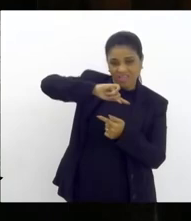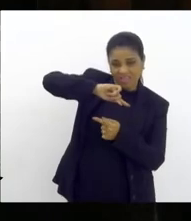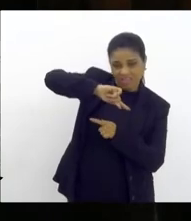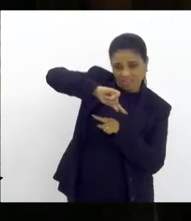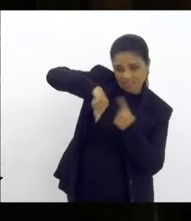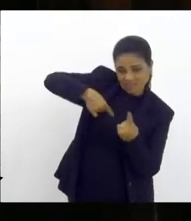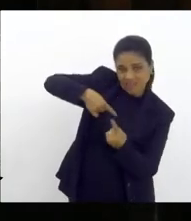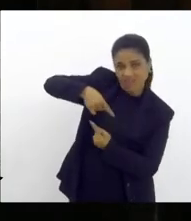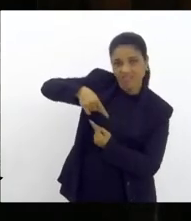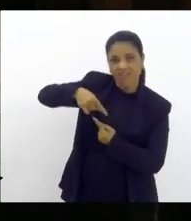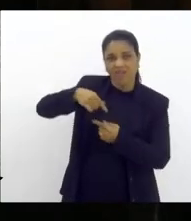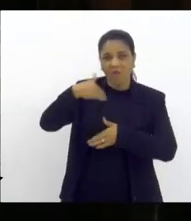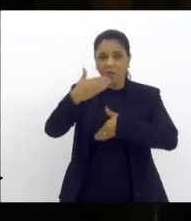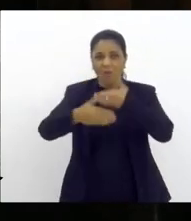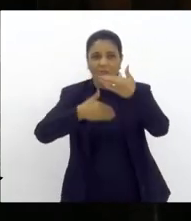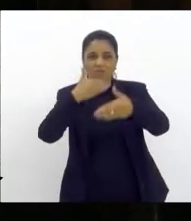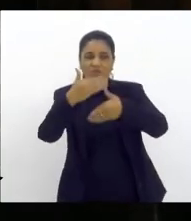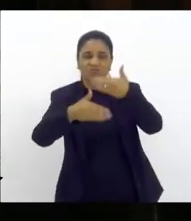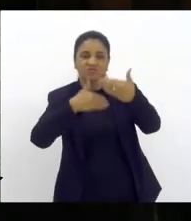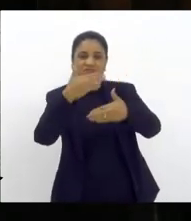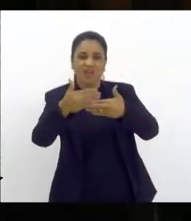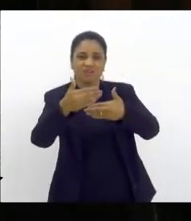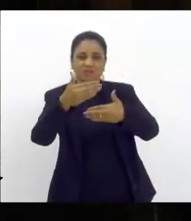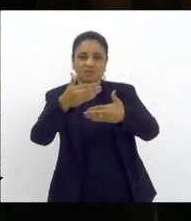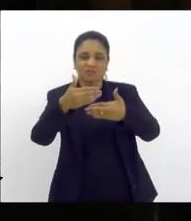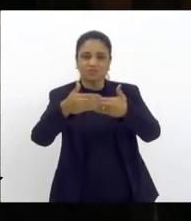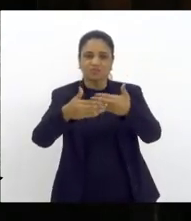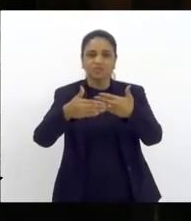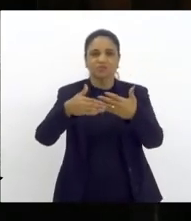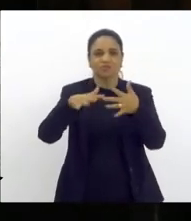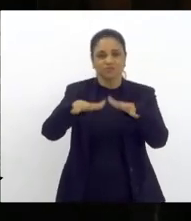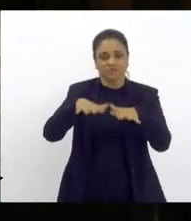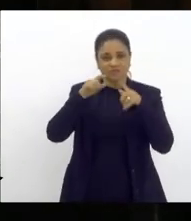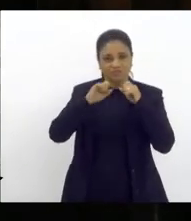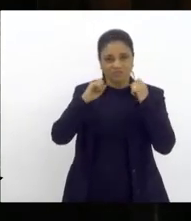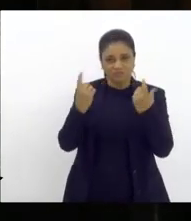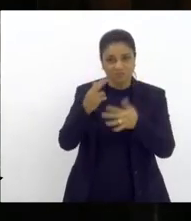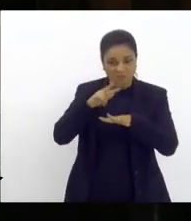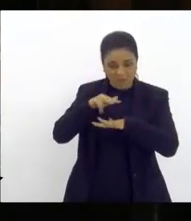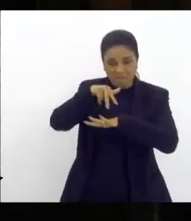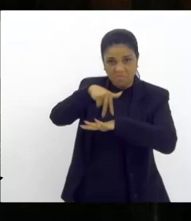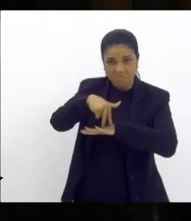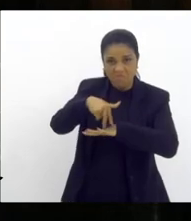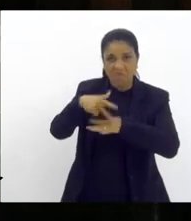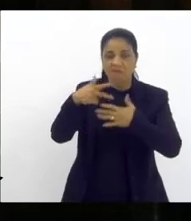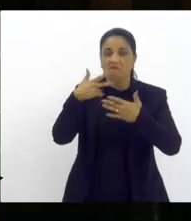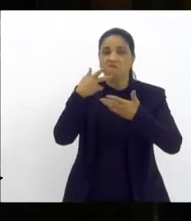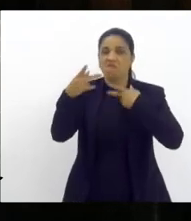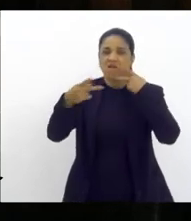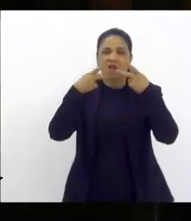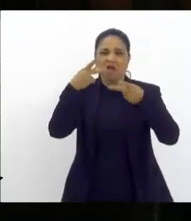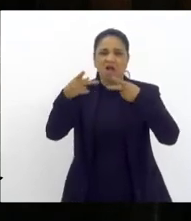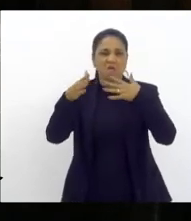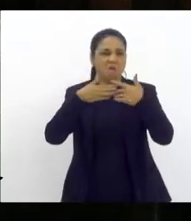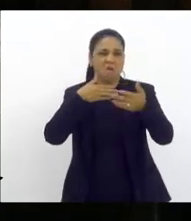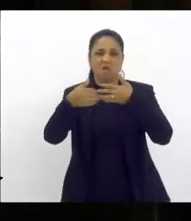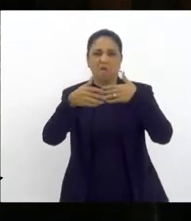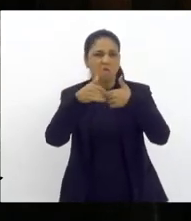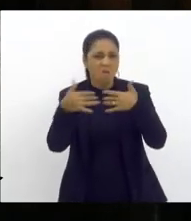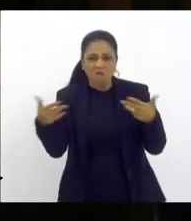o processo legislativo utilizarem A Tribuna para falar o que bem queiram falar